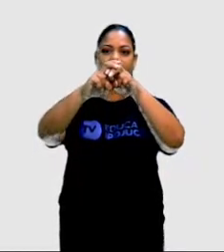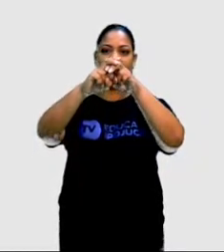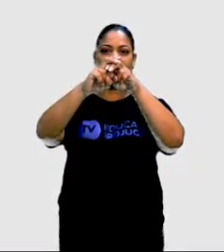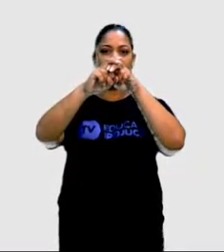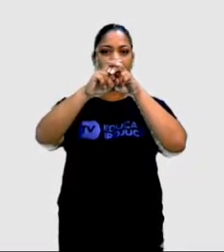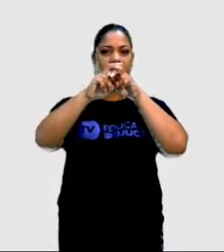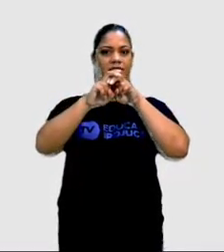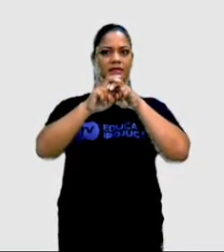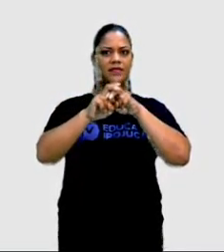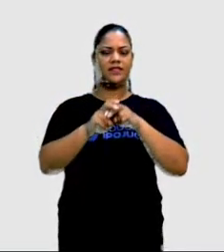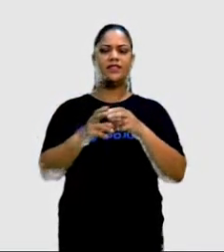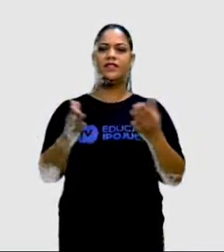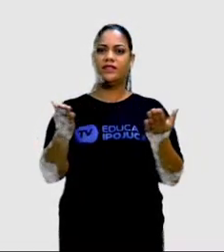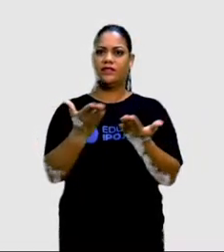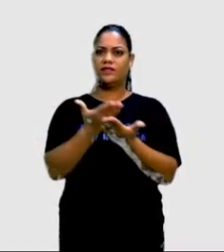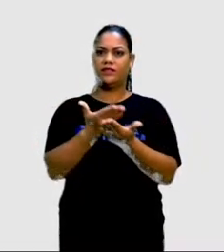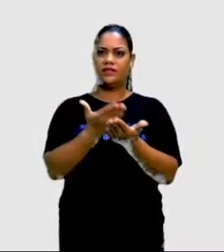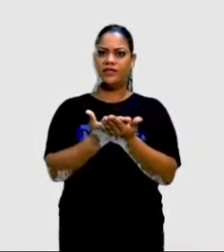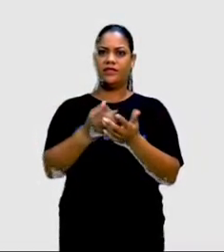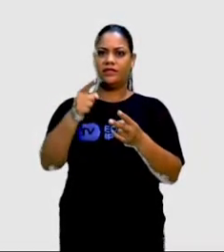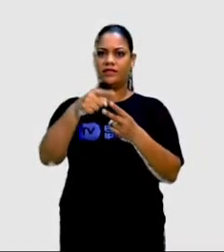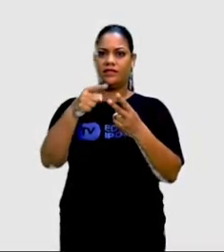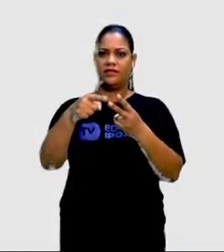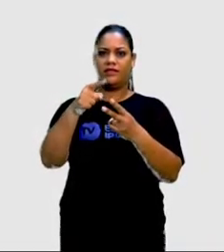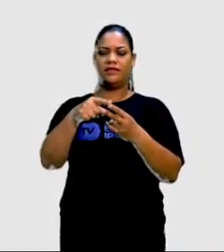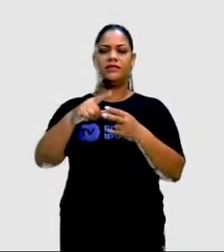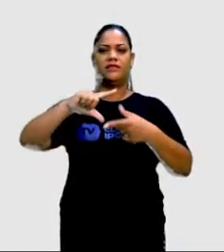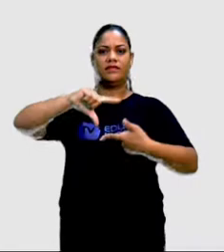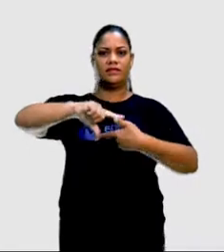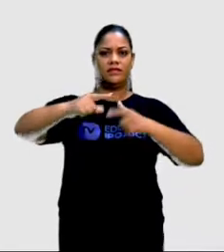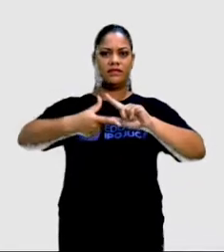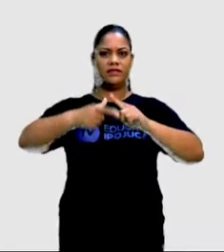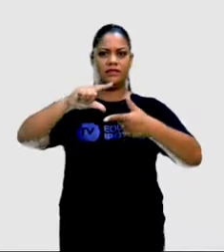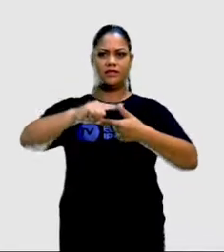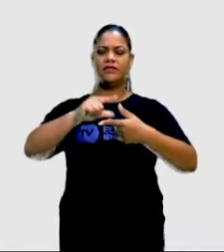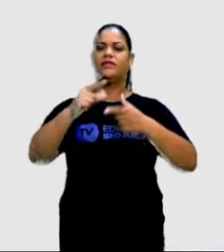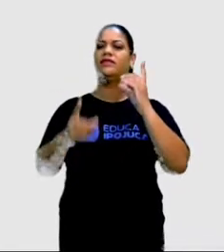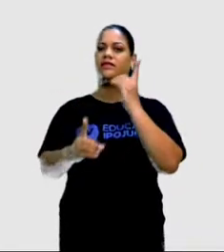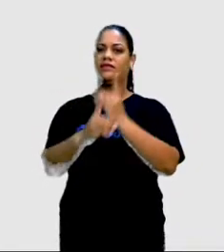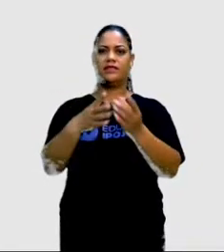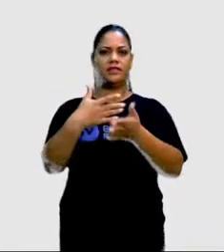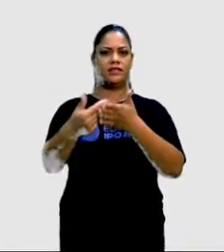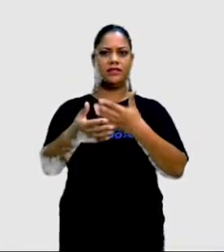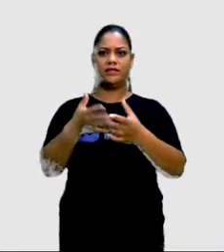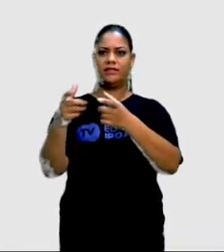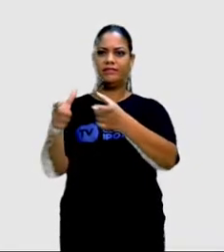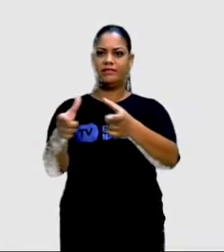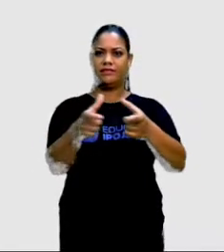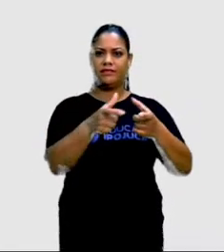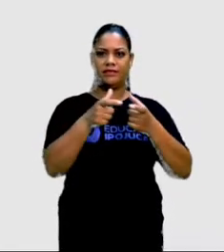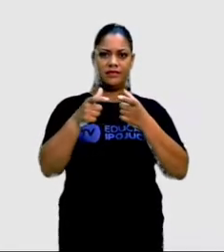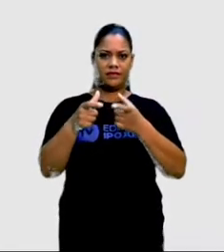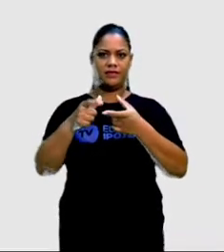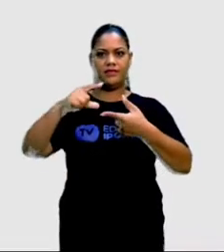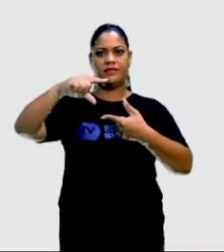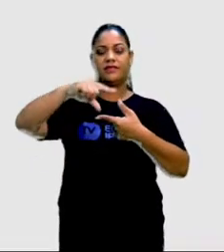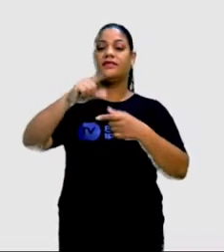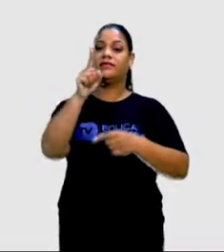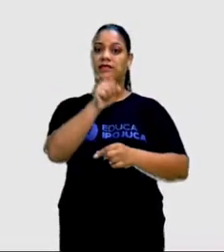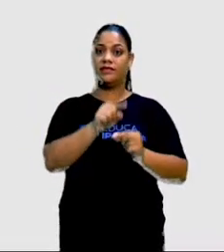Hoje vamos falar sobre duas formas geométricas que podemos encontrar em qualquer lugar, a circunferência e o círculo.